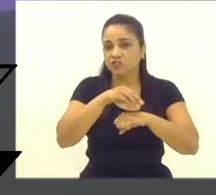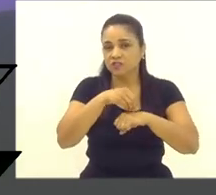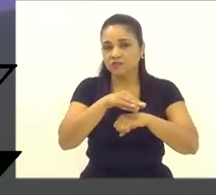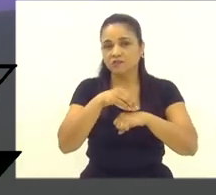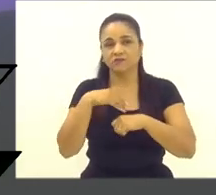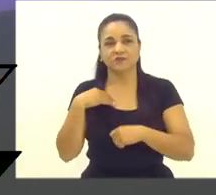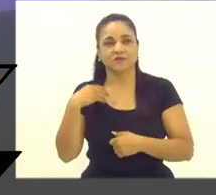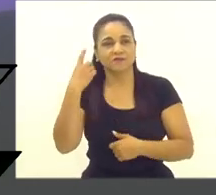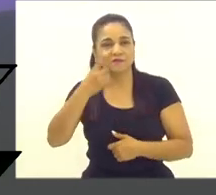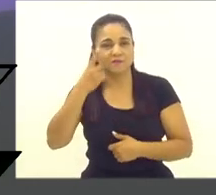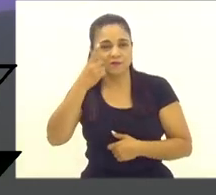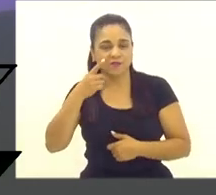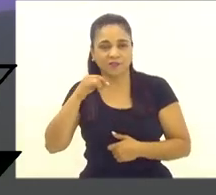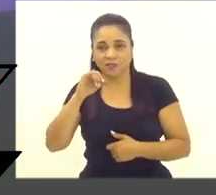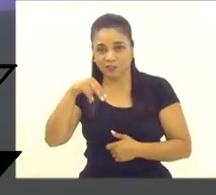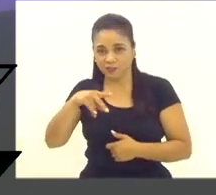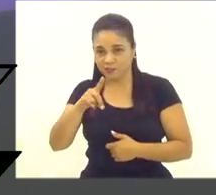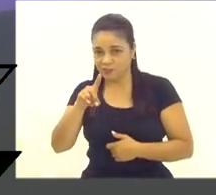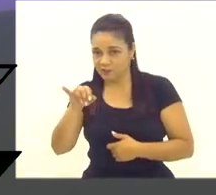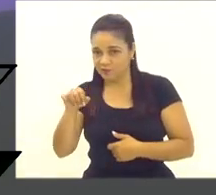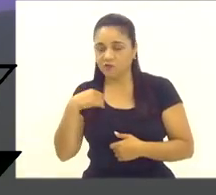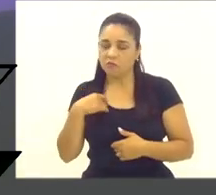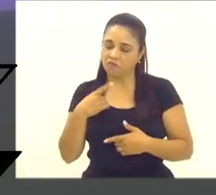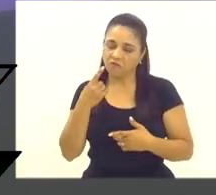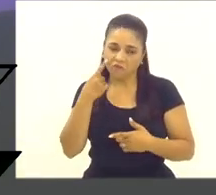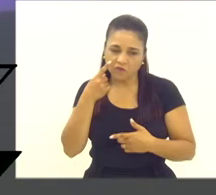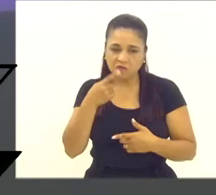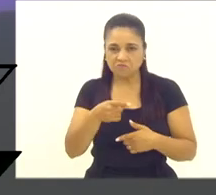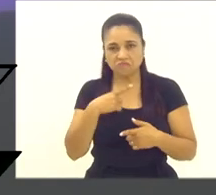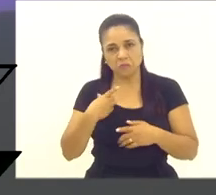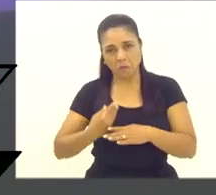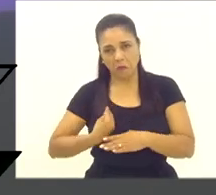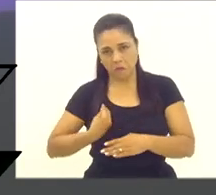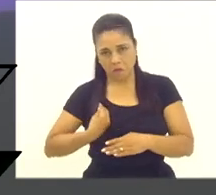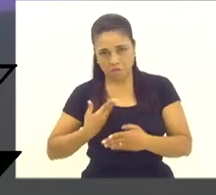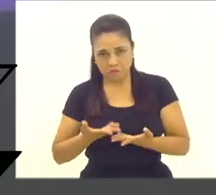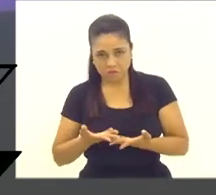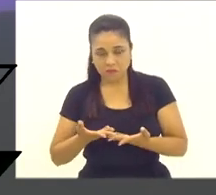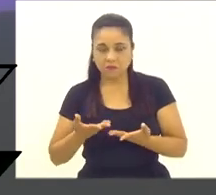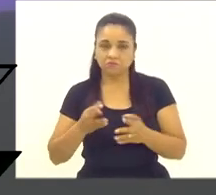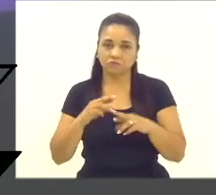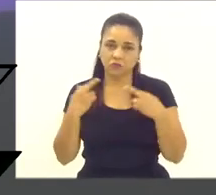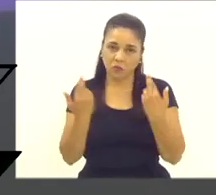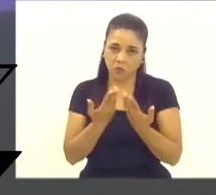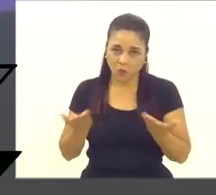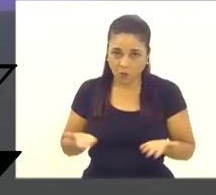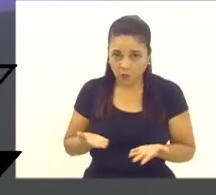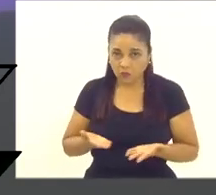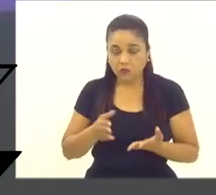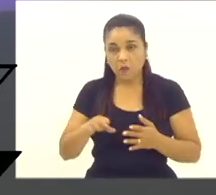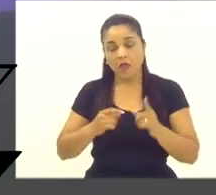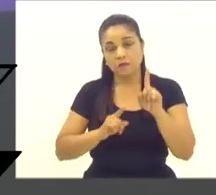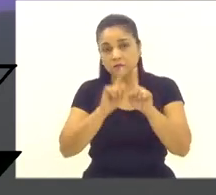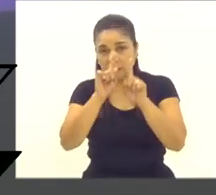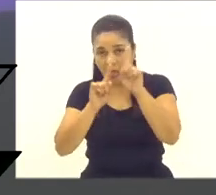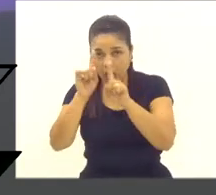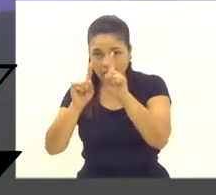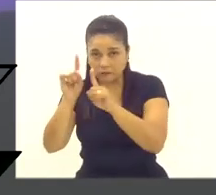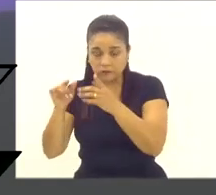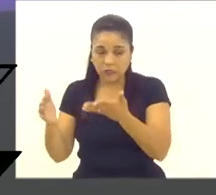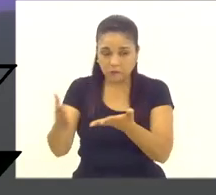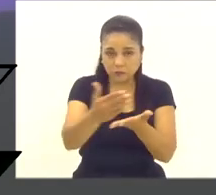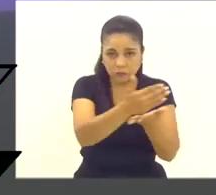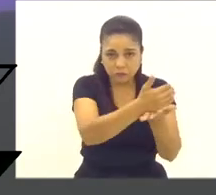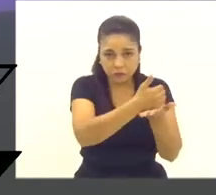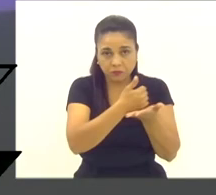eu vi que tinha a indicação para eles participarem também mas são alguns dados que eles que eles levantaram né de que o